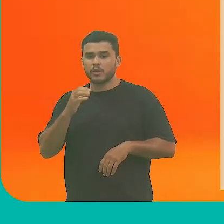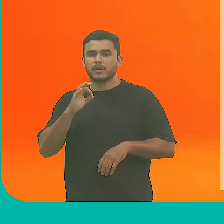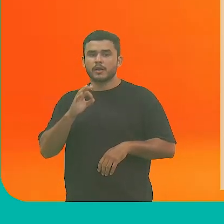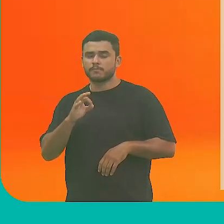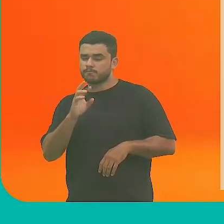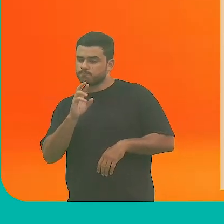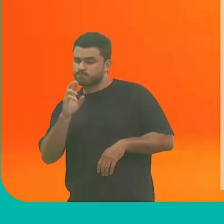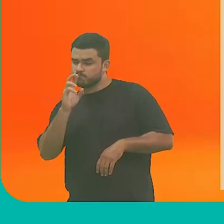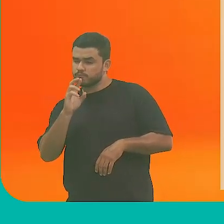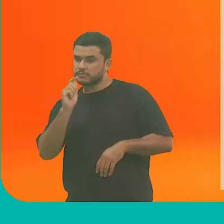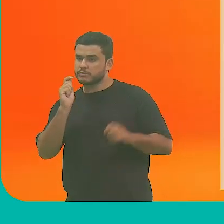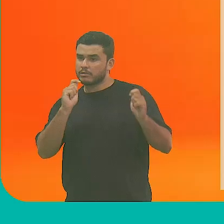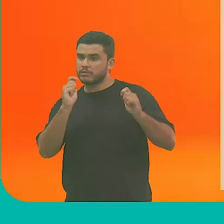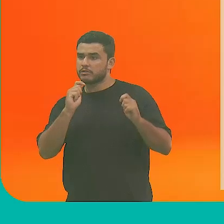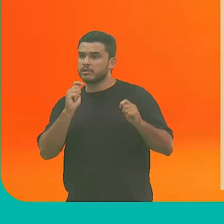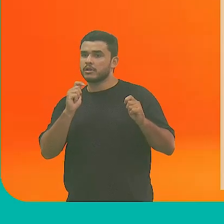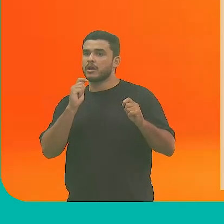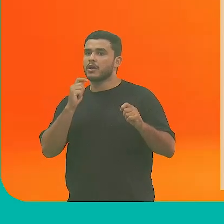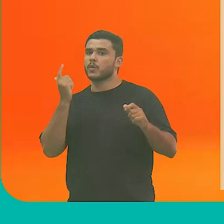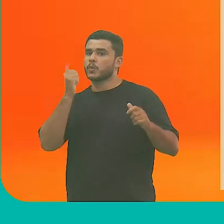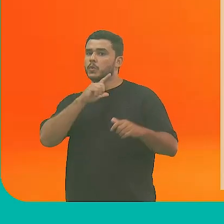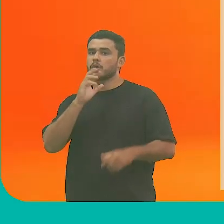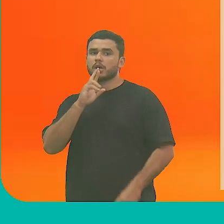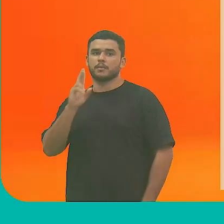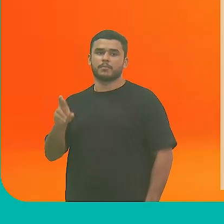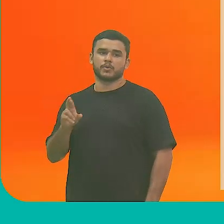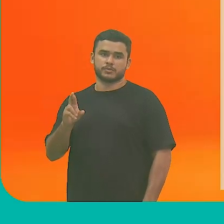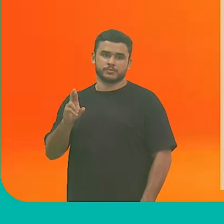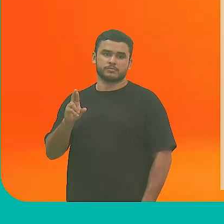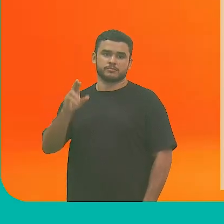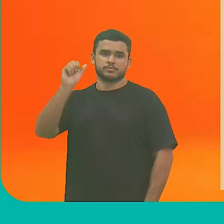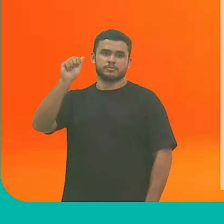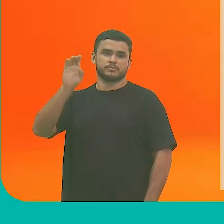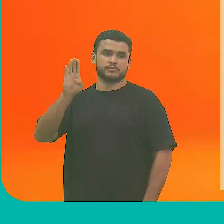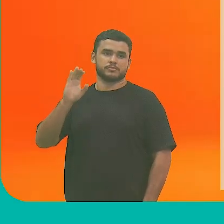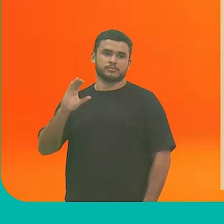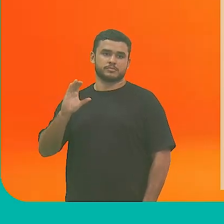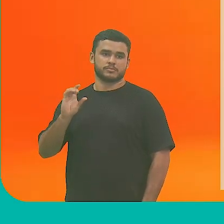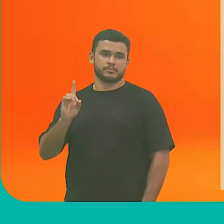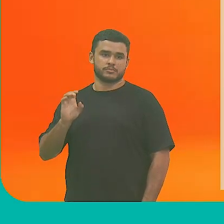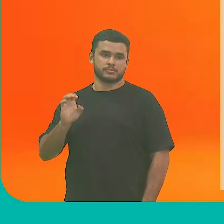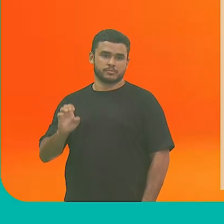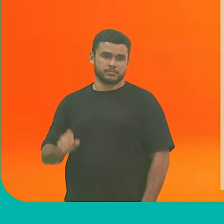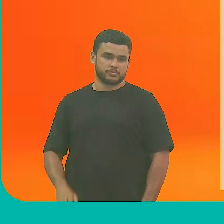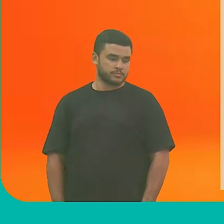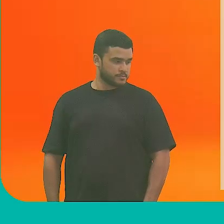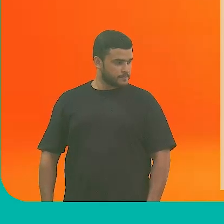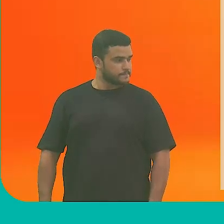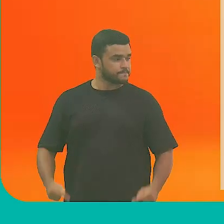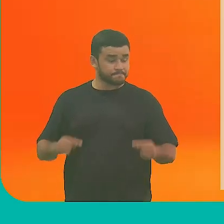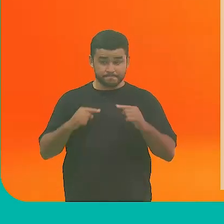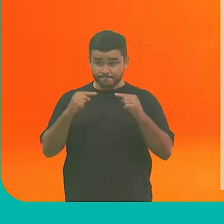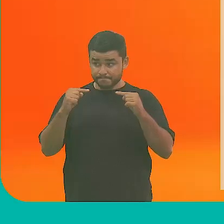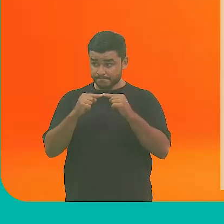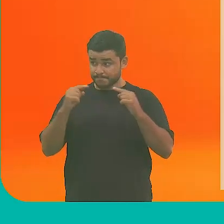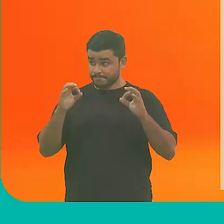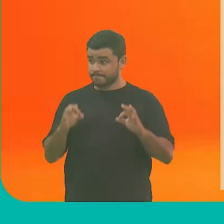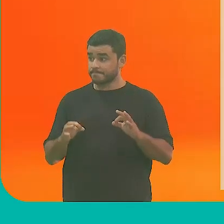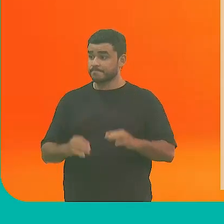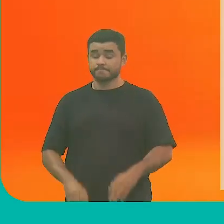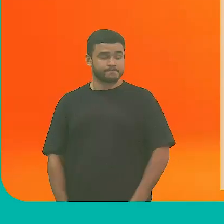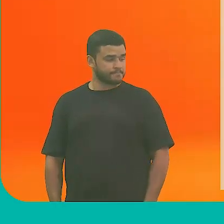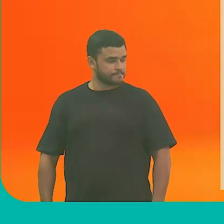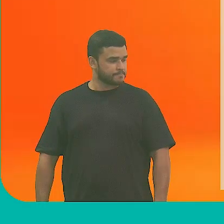construção de argumento, tá? Então, o item correto aí, eu vou ter